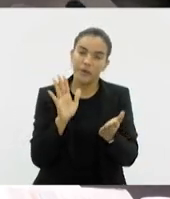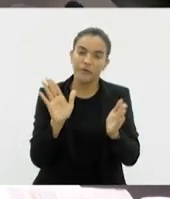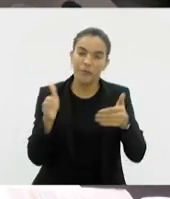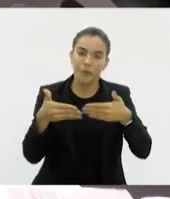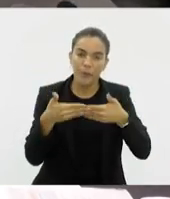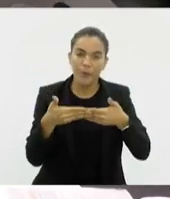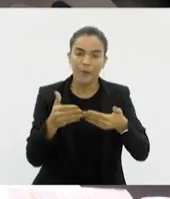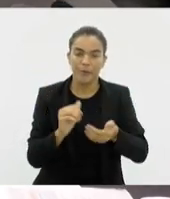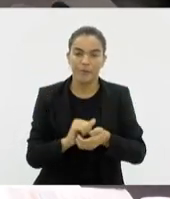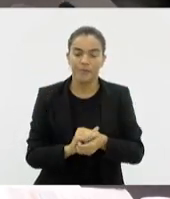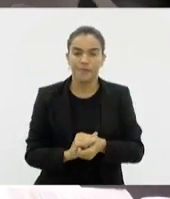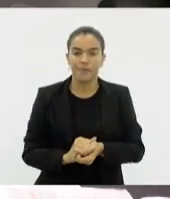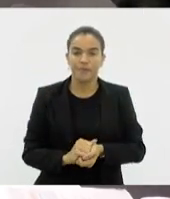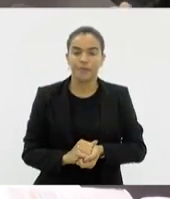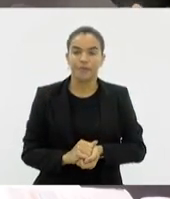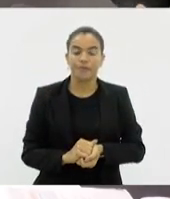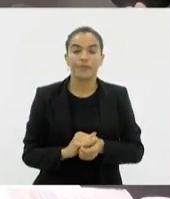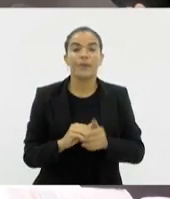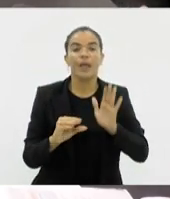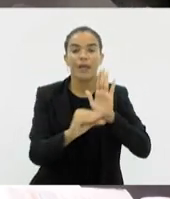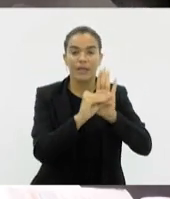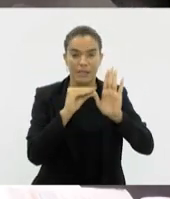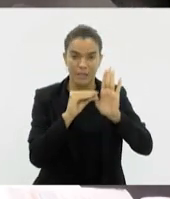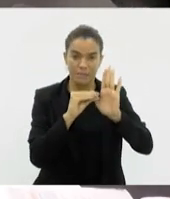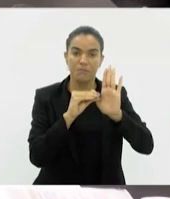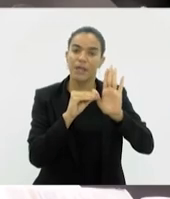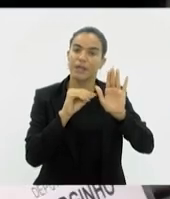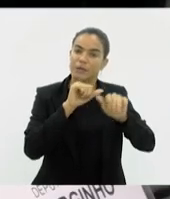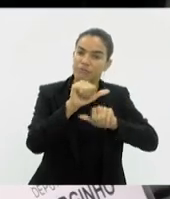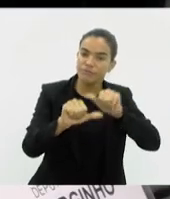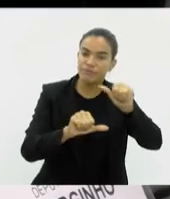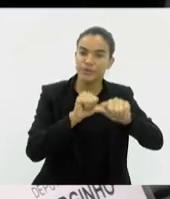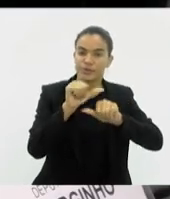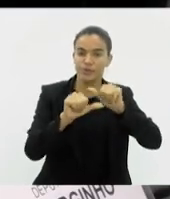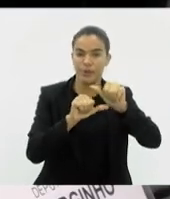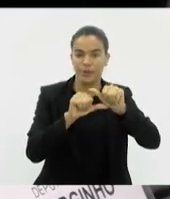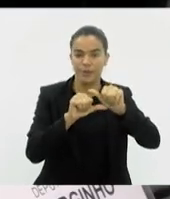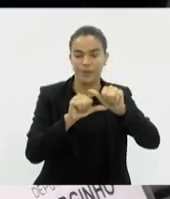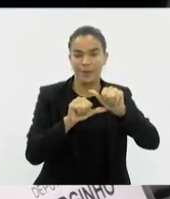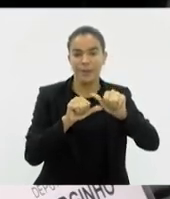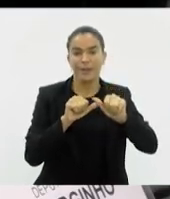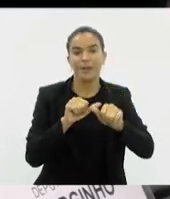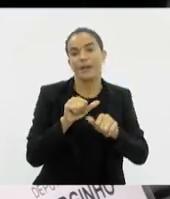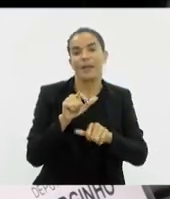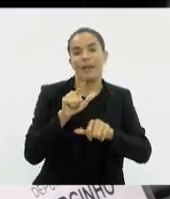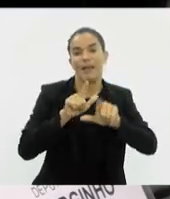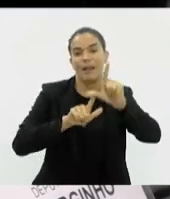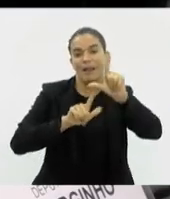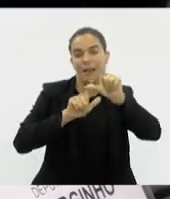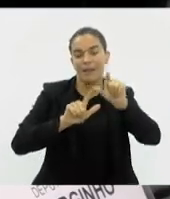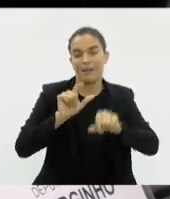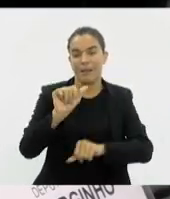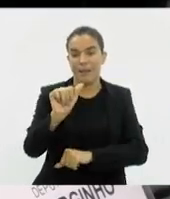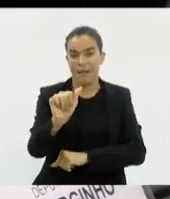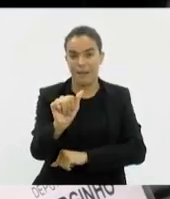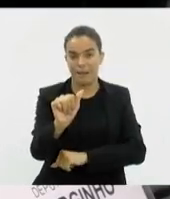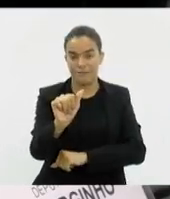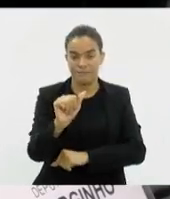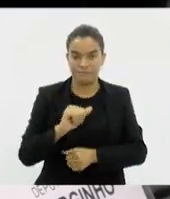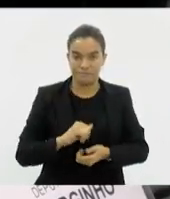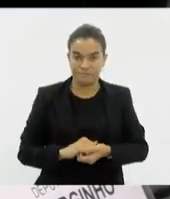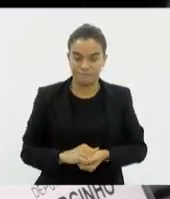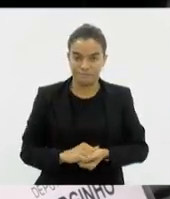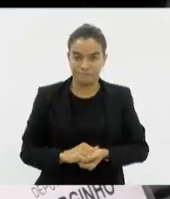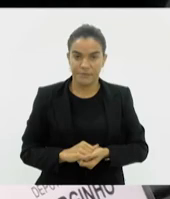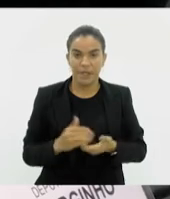votação. Aprovado a emenda com a correção do A que a Célia pediu para que colocasse.